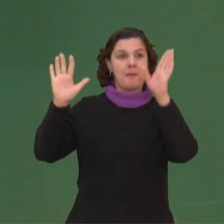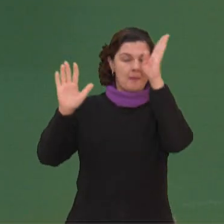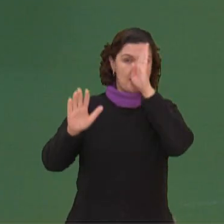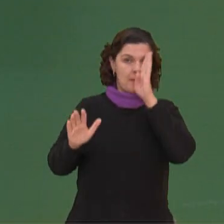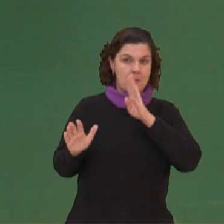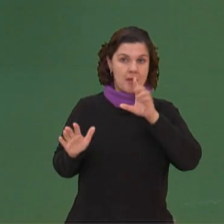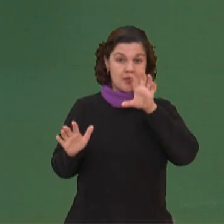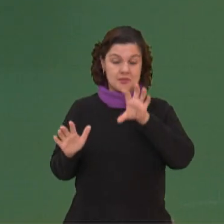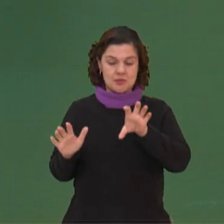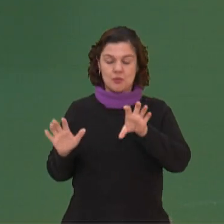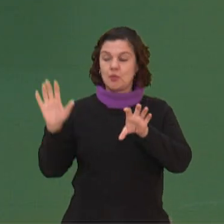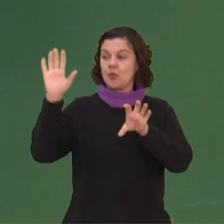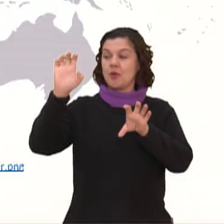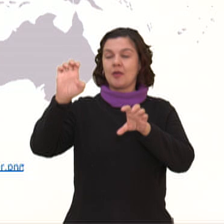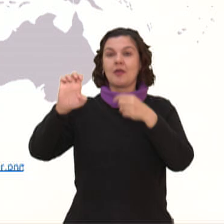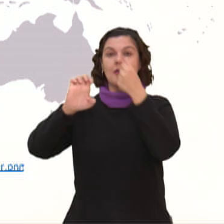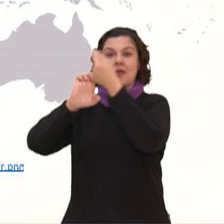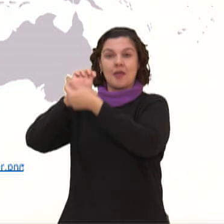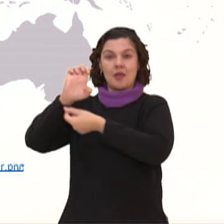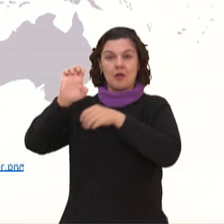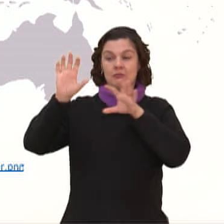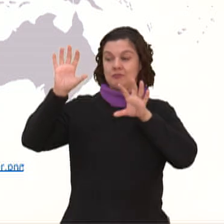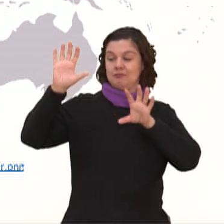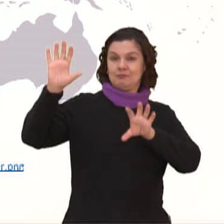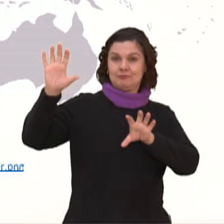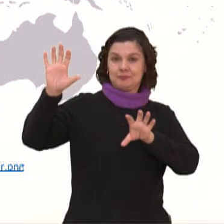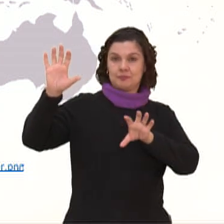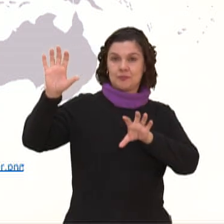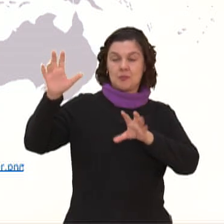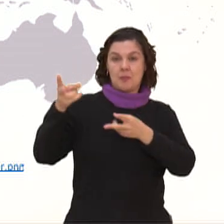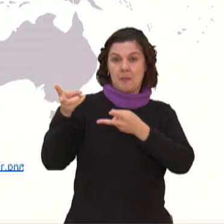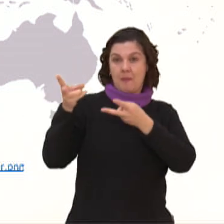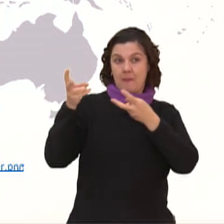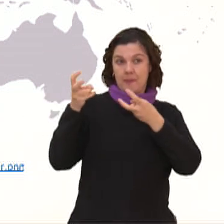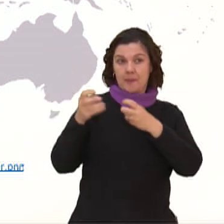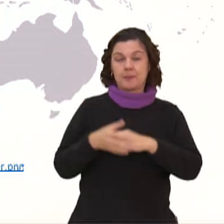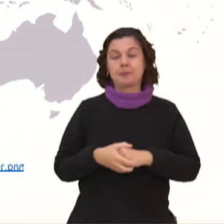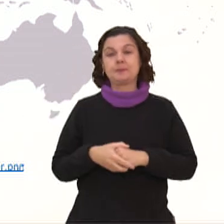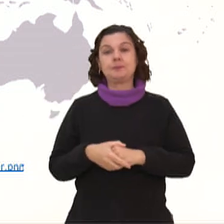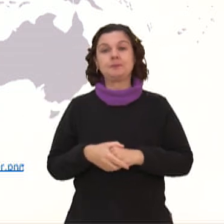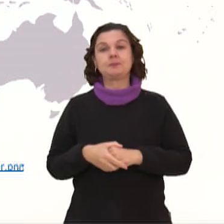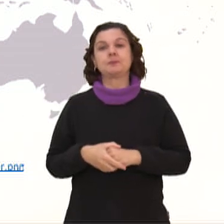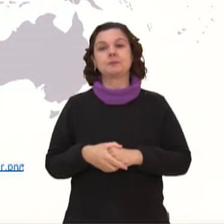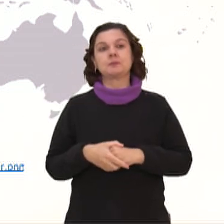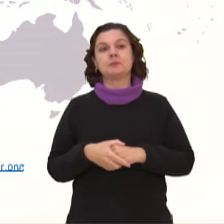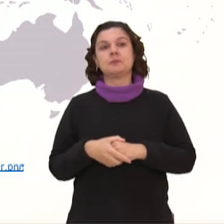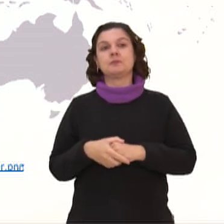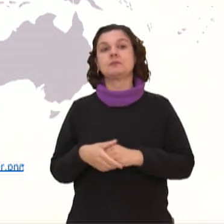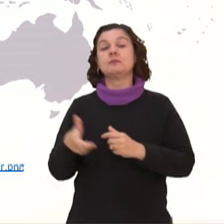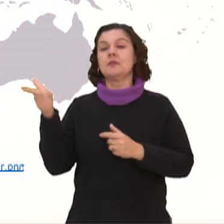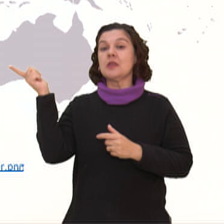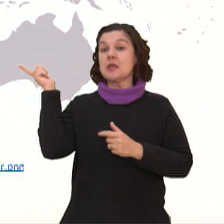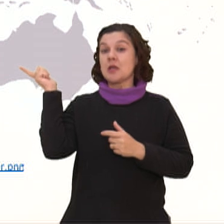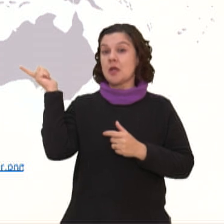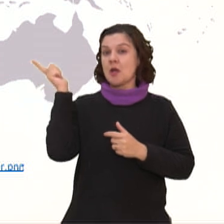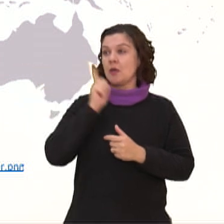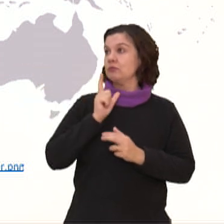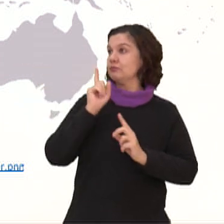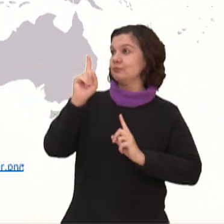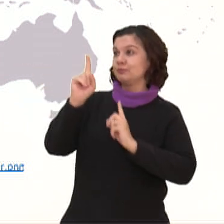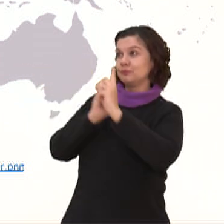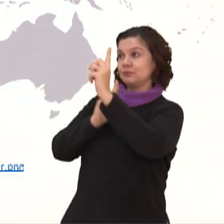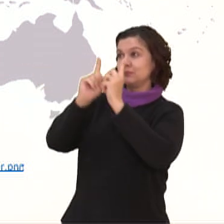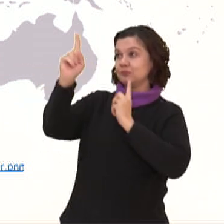União Europeia. Fica bem atento a ele. Note que para que nós tenhamos um acordo com a